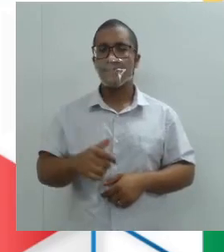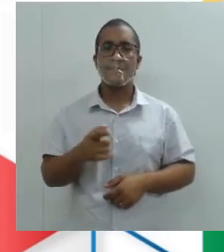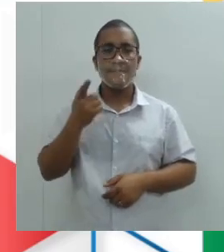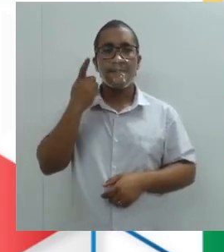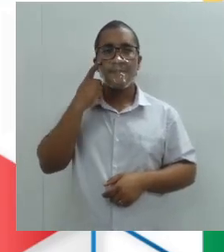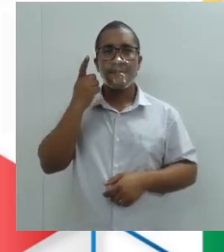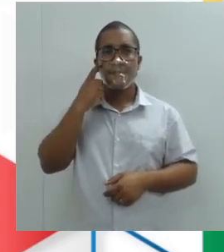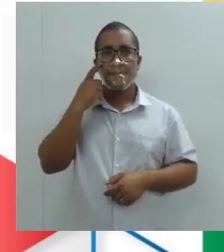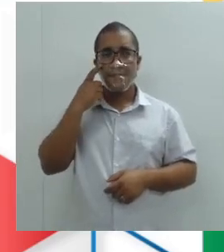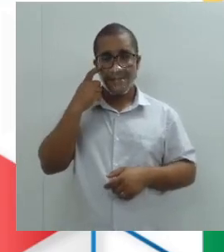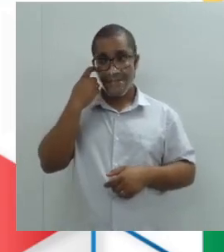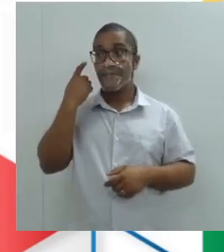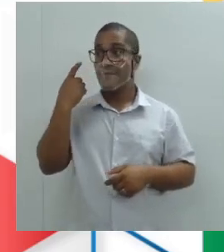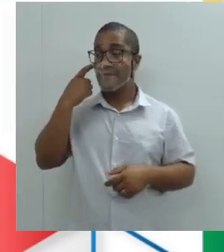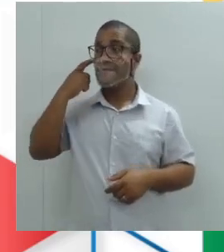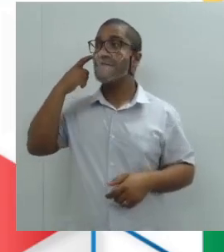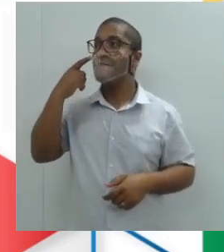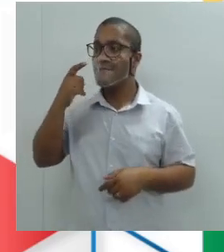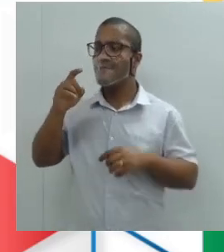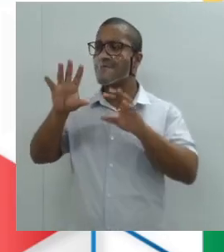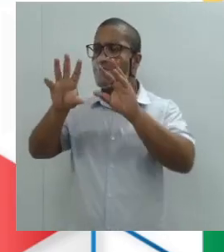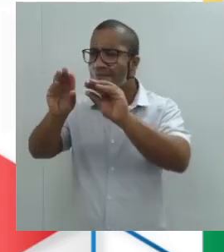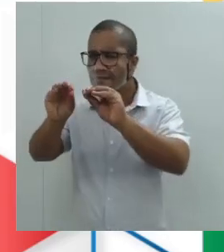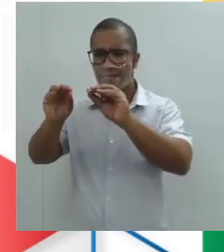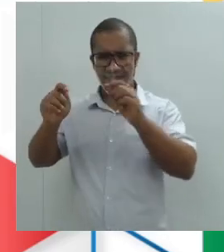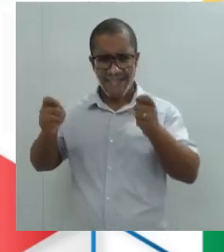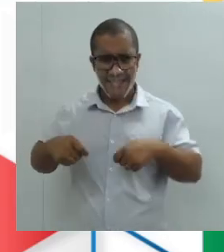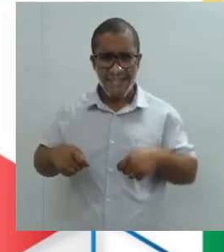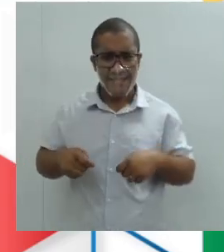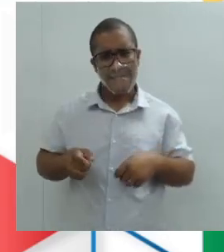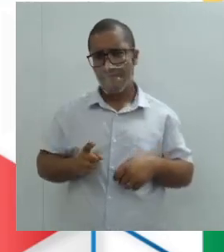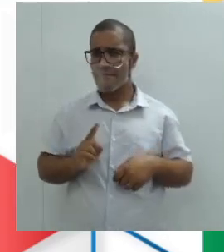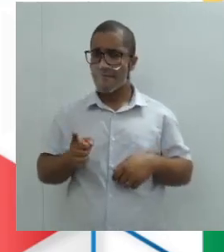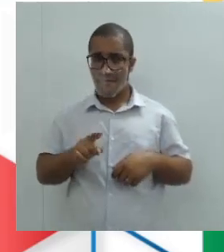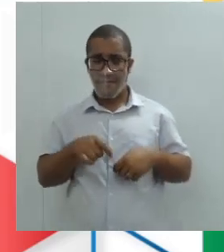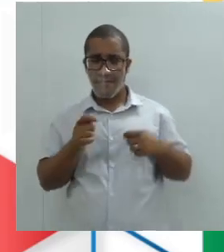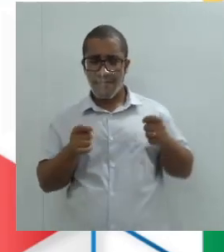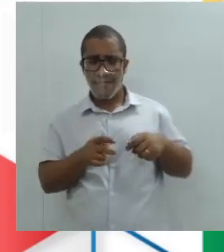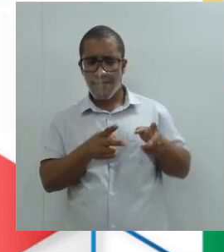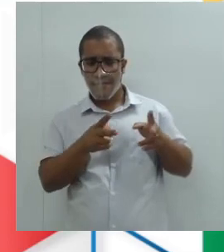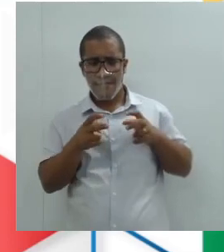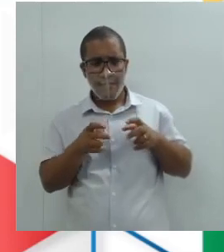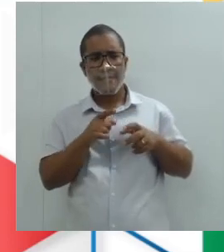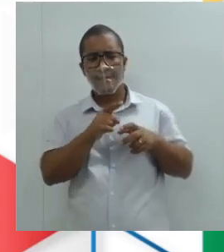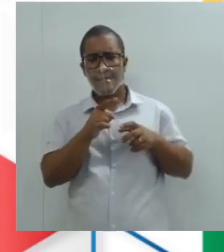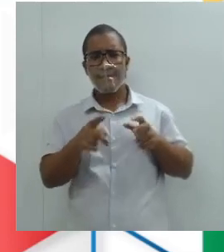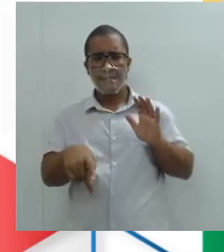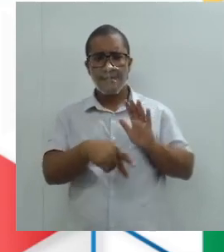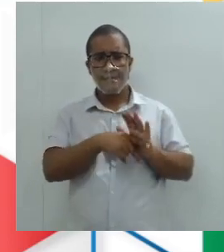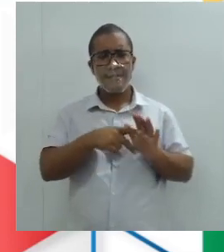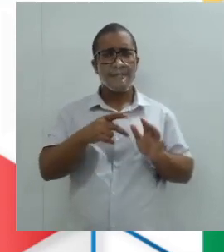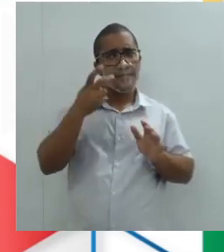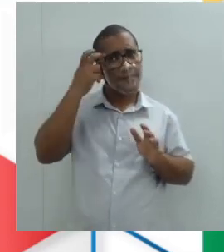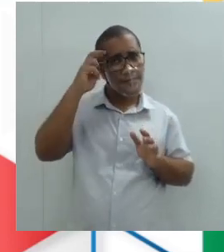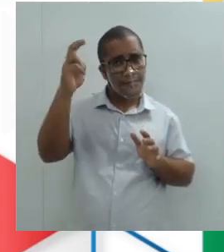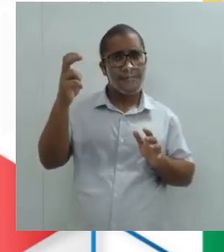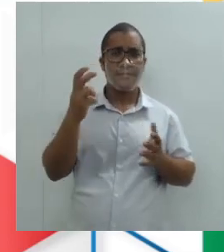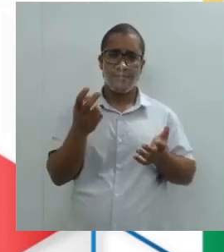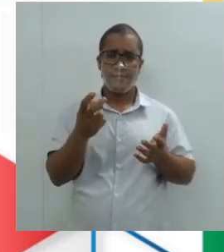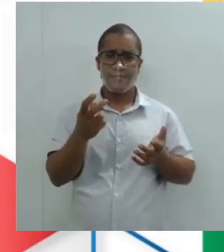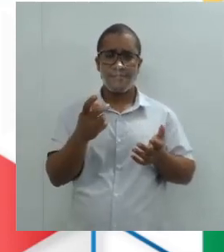existência material imediata de um bem para reconhecê-lo como patrimônio. Pode ser considerado patrimônios históricos culturais